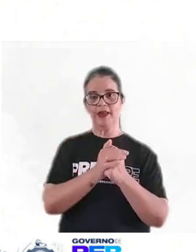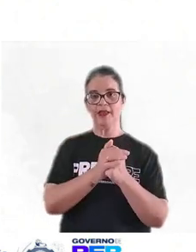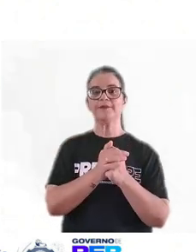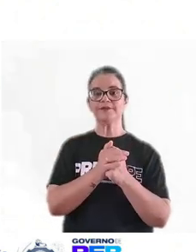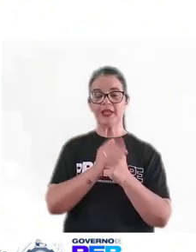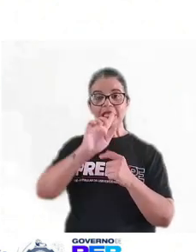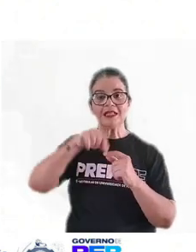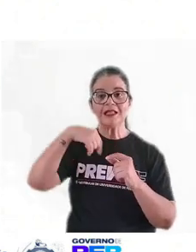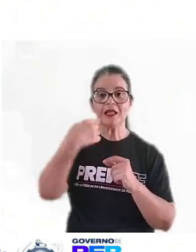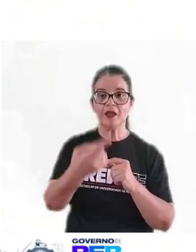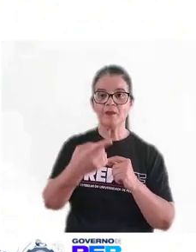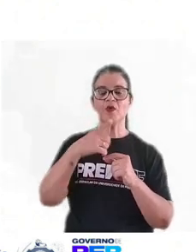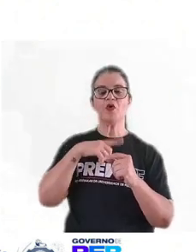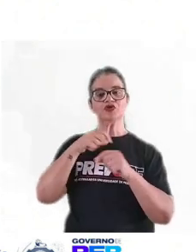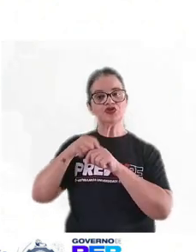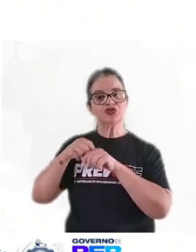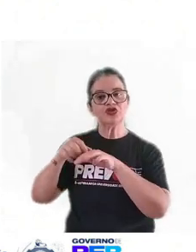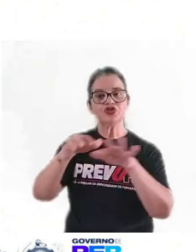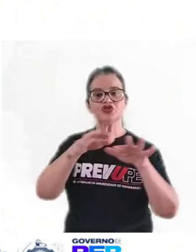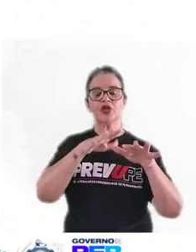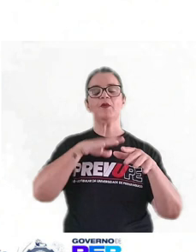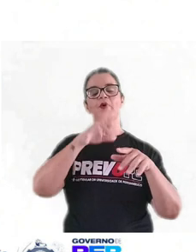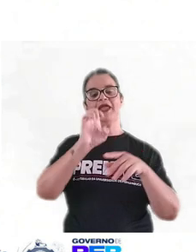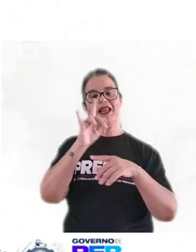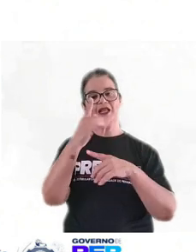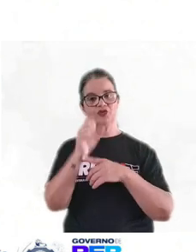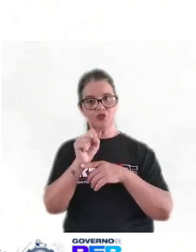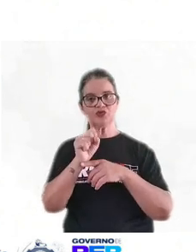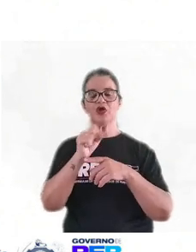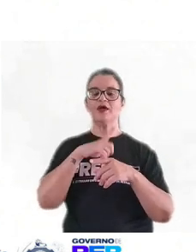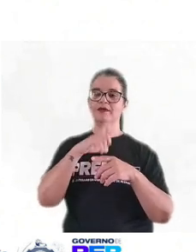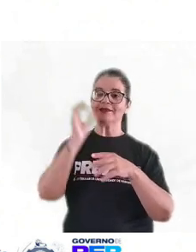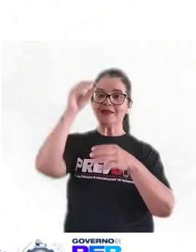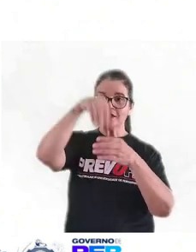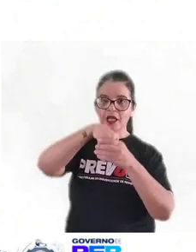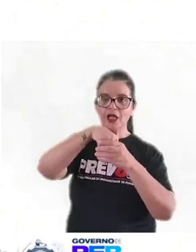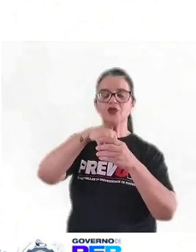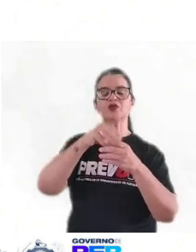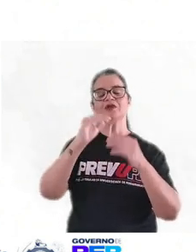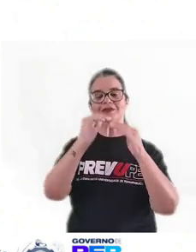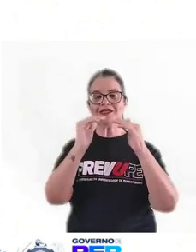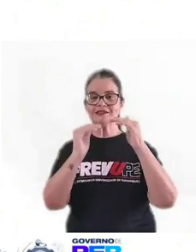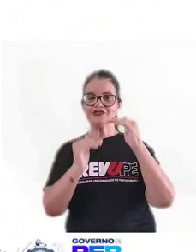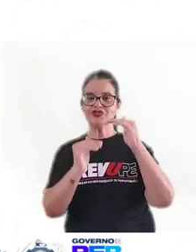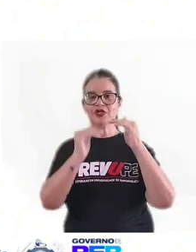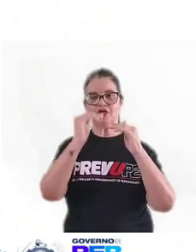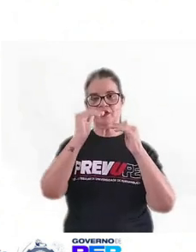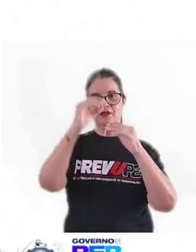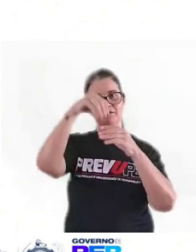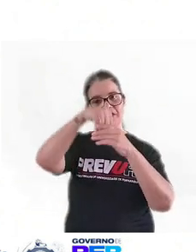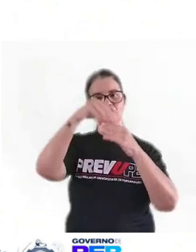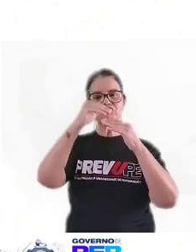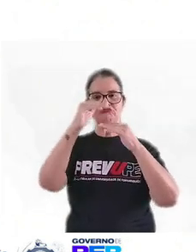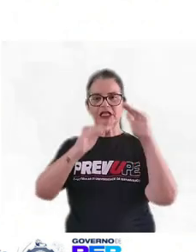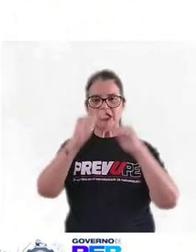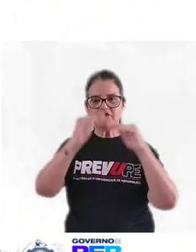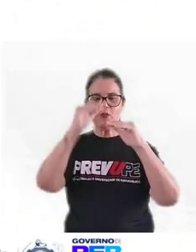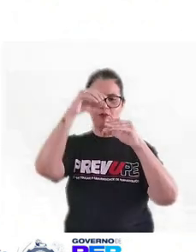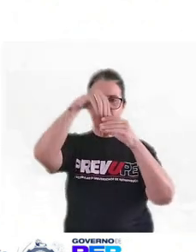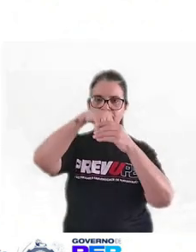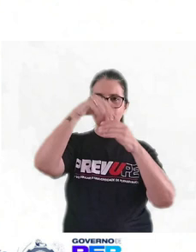9p6 e depois distribuir seus elétrons dentro desses subníveis.